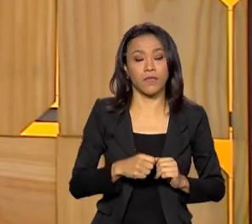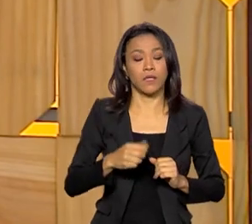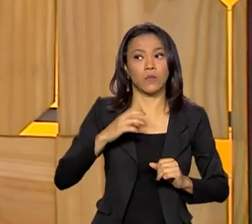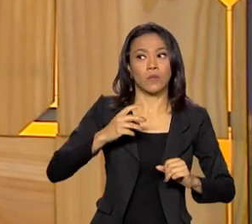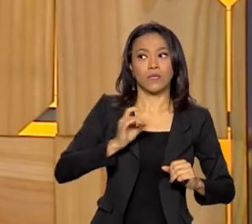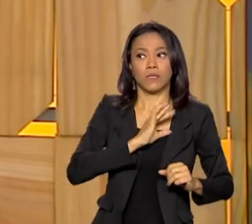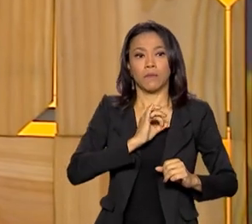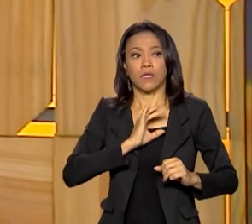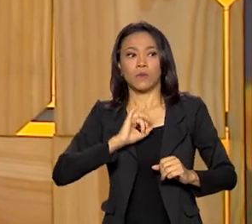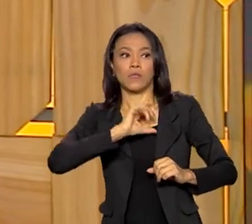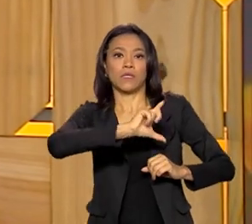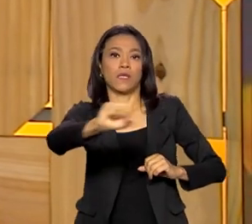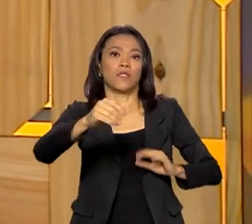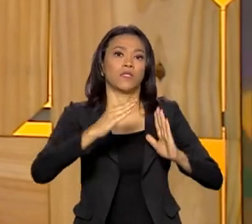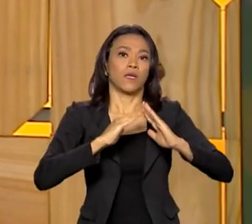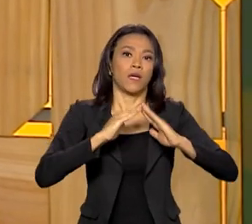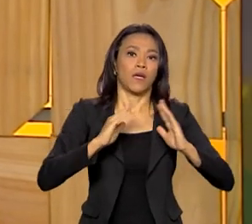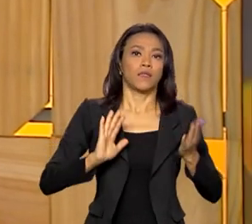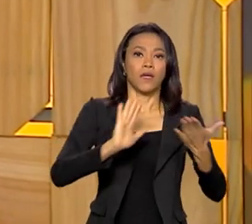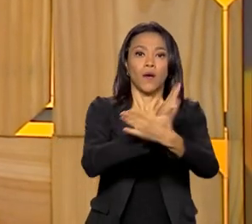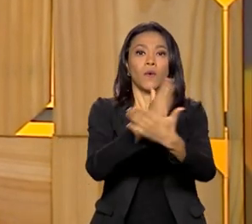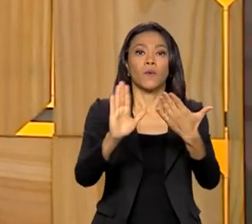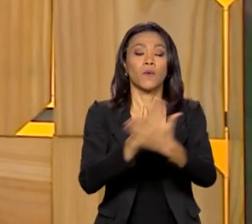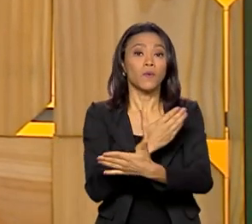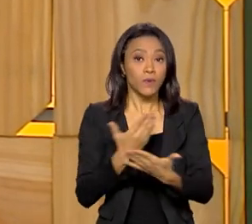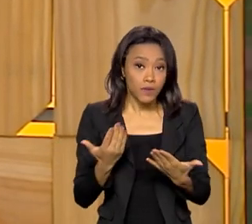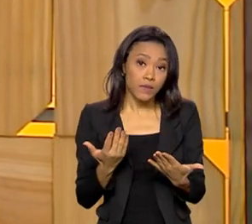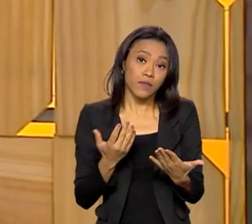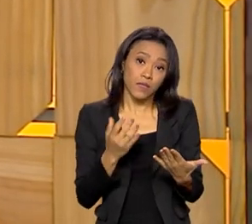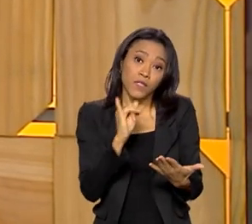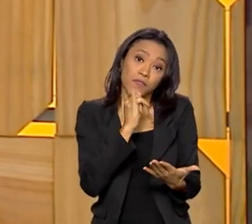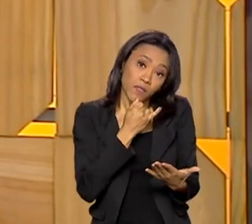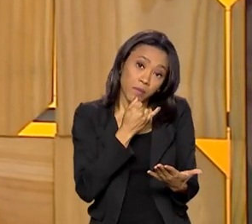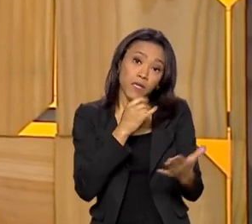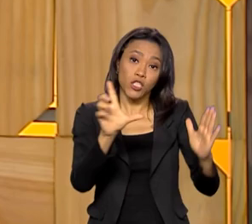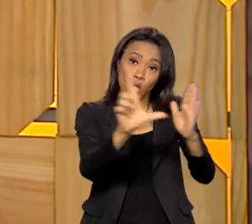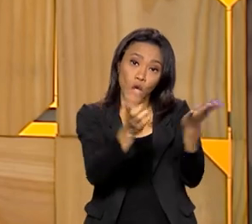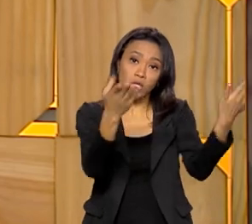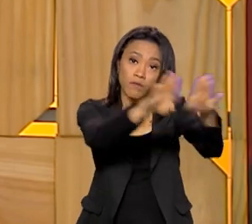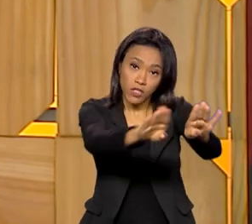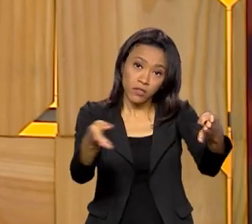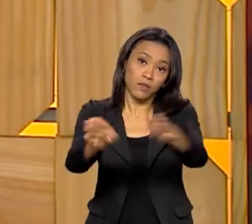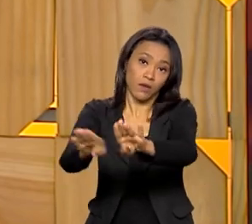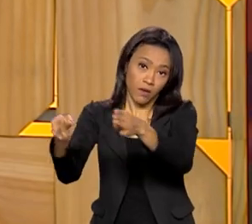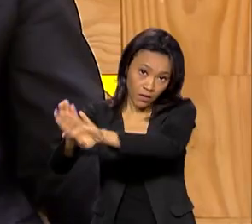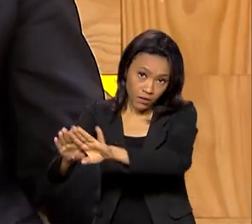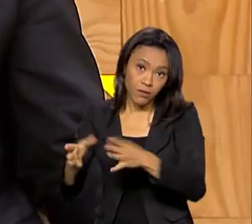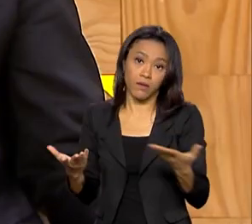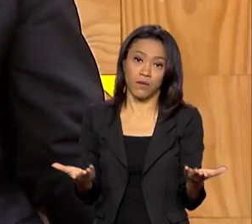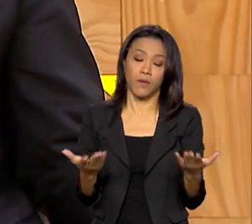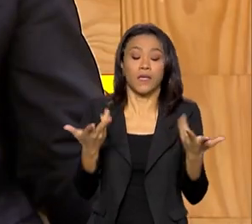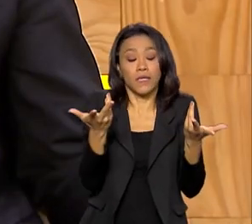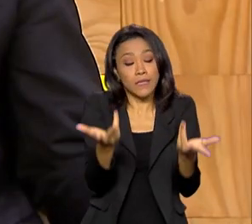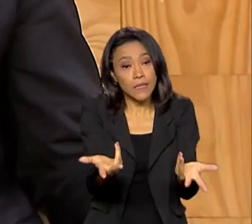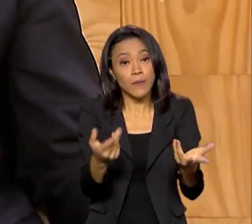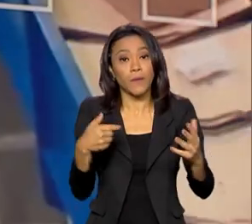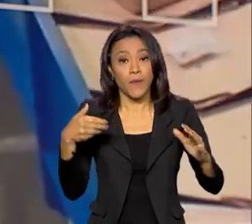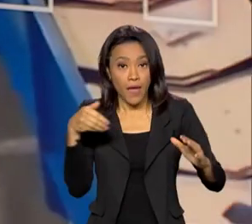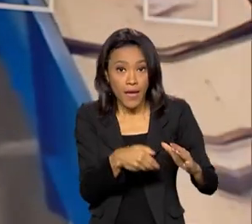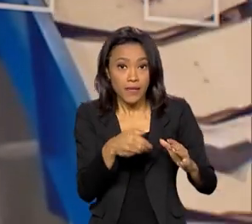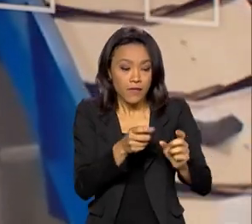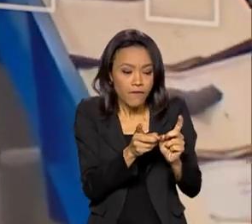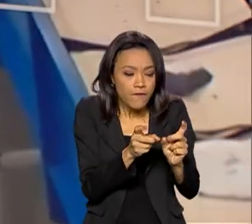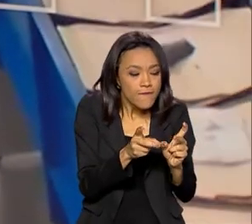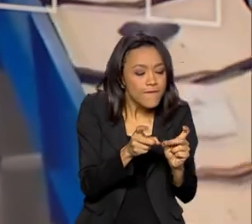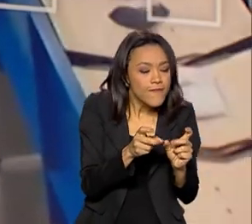de sair. Alguns comércios, lamentavelmente, fecharam suas portas. Então, a opção do e-commerce ela surgiu